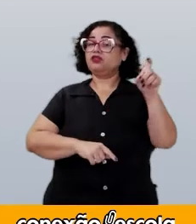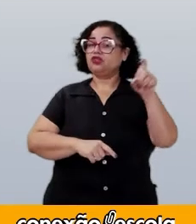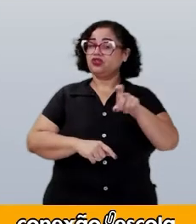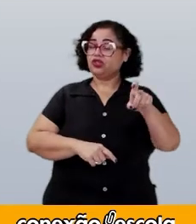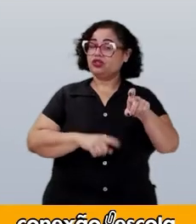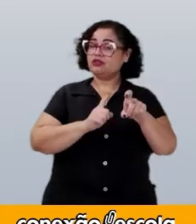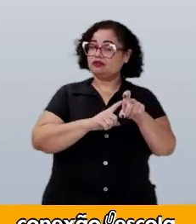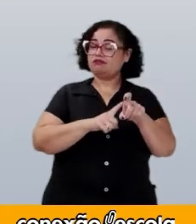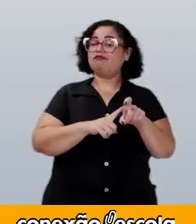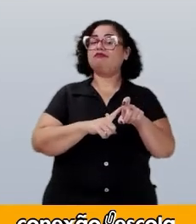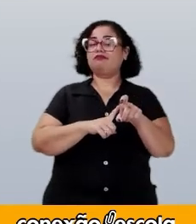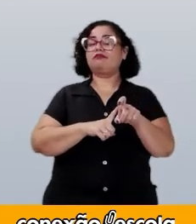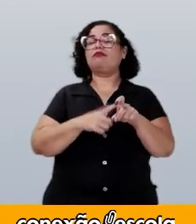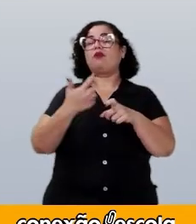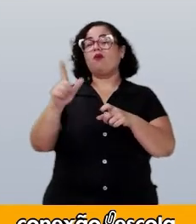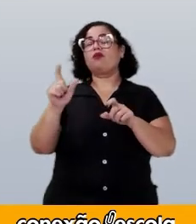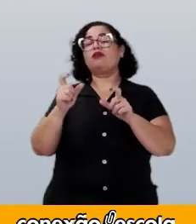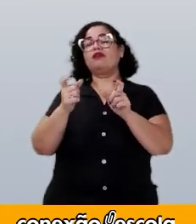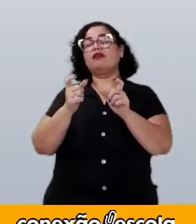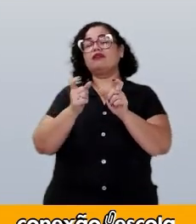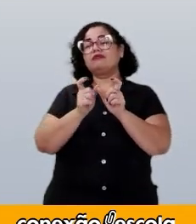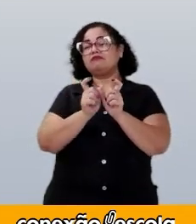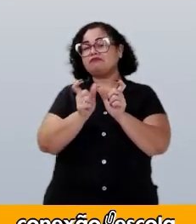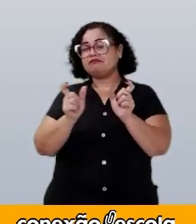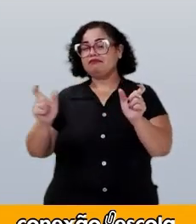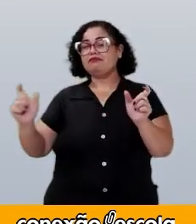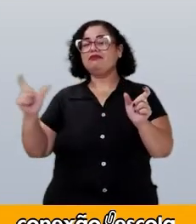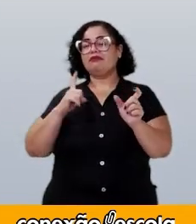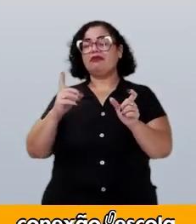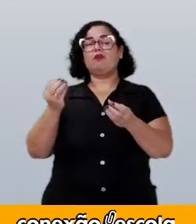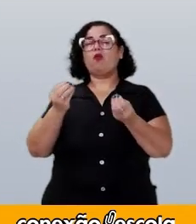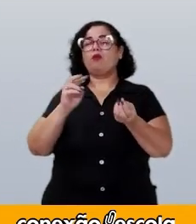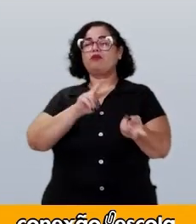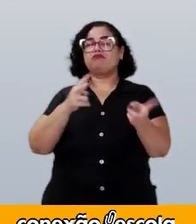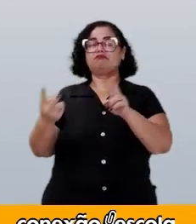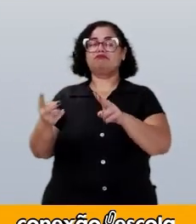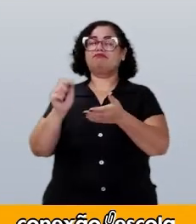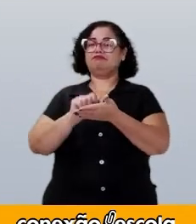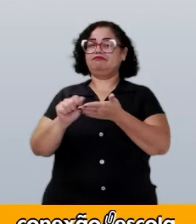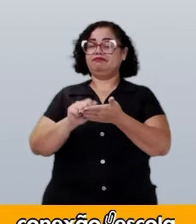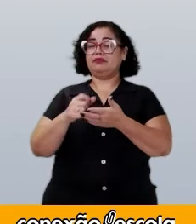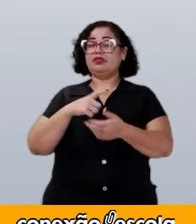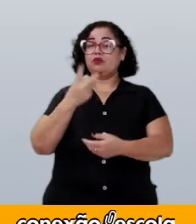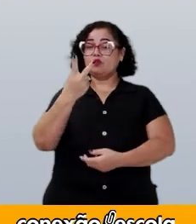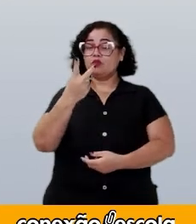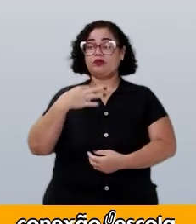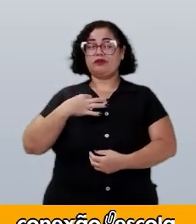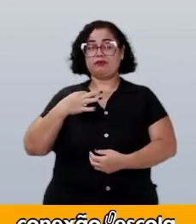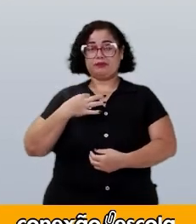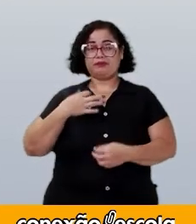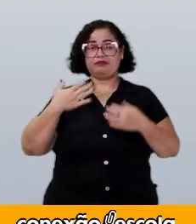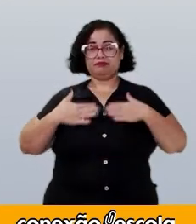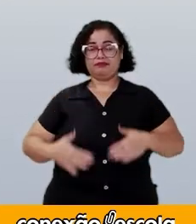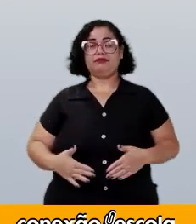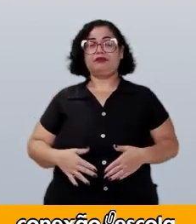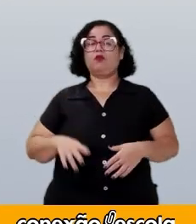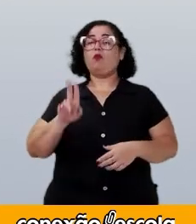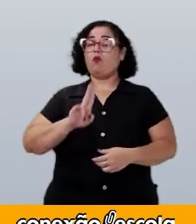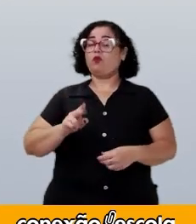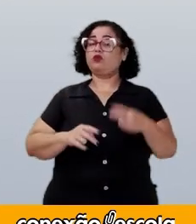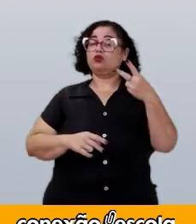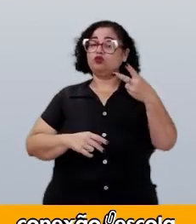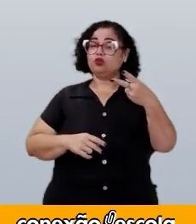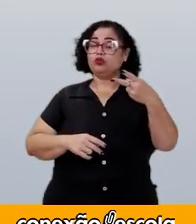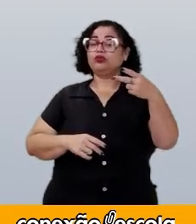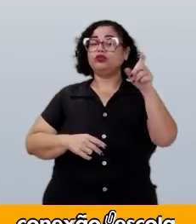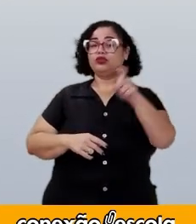X e escrever uma equação que traduza essa situação. Como são duas blusas, usaremos 2x,